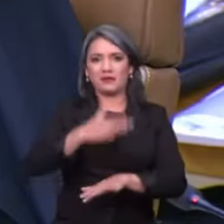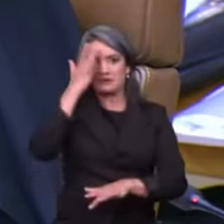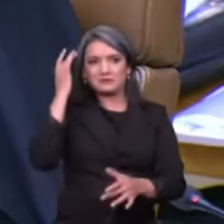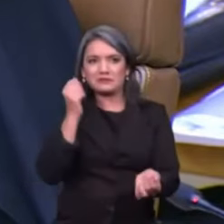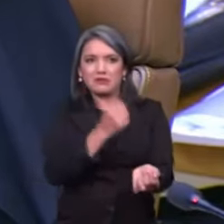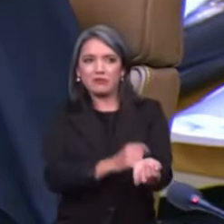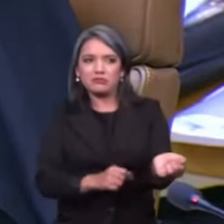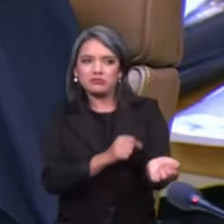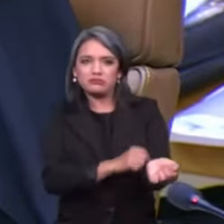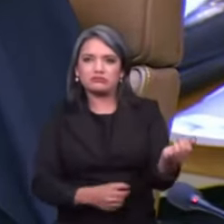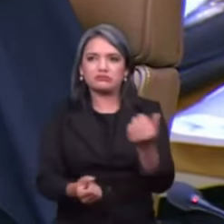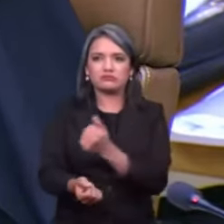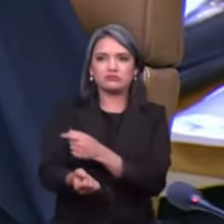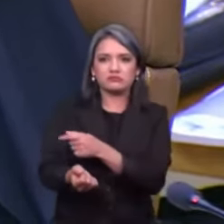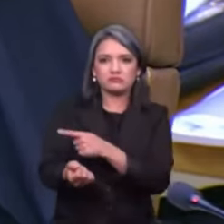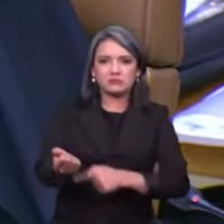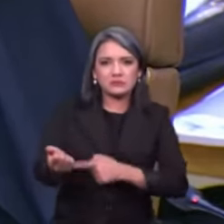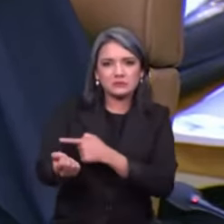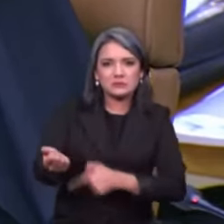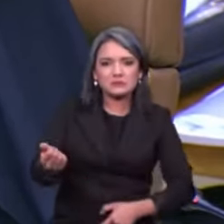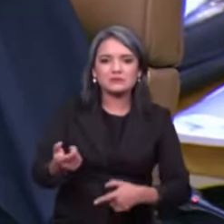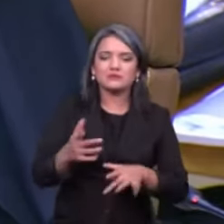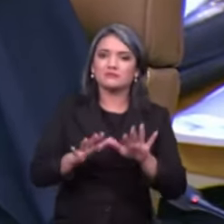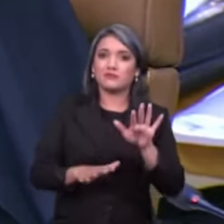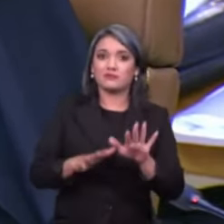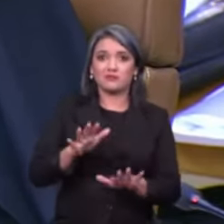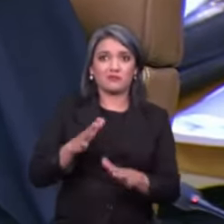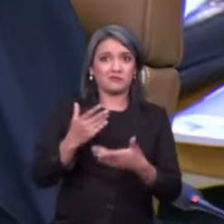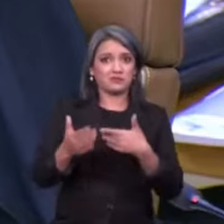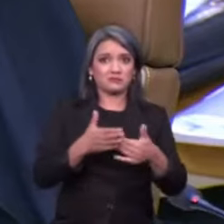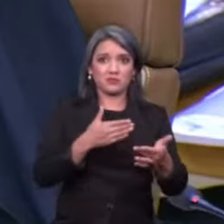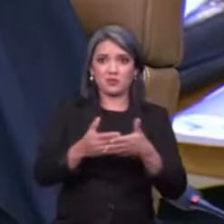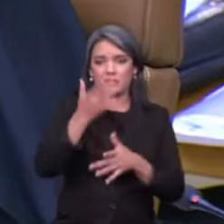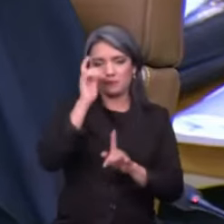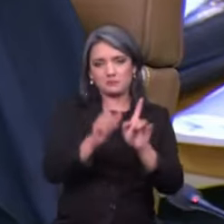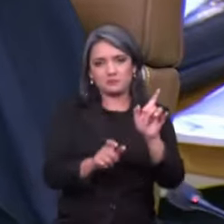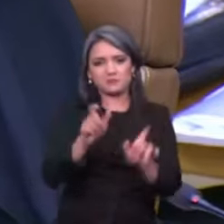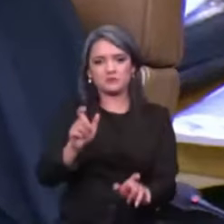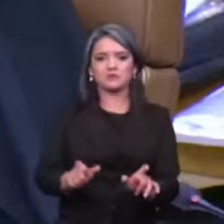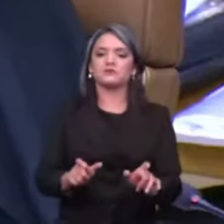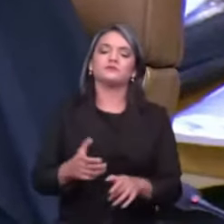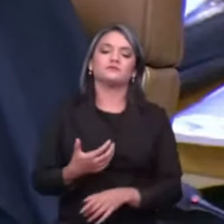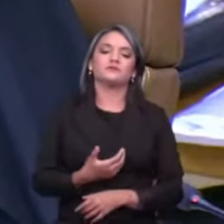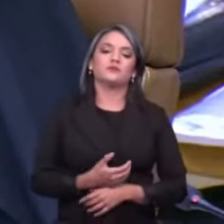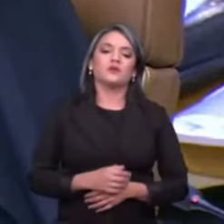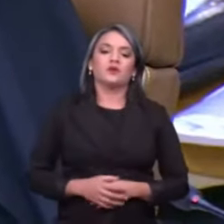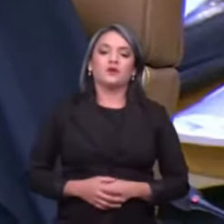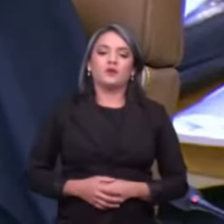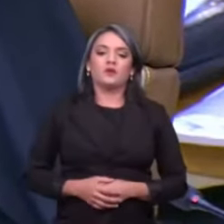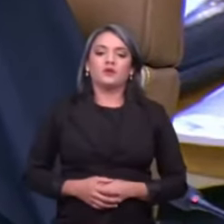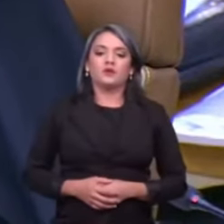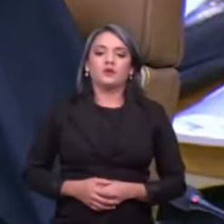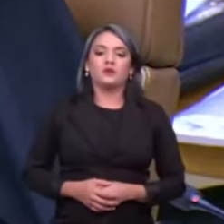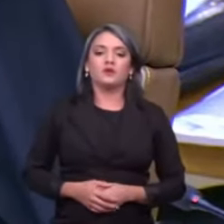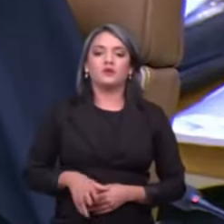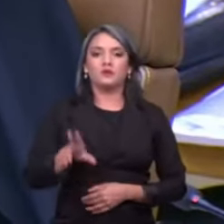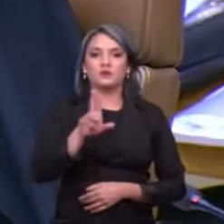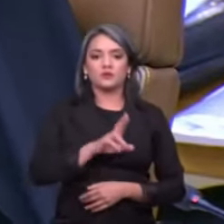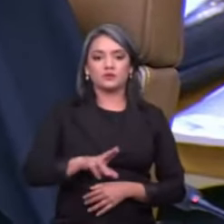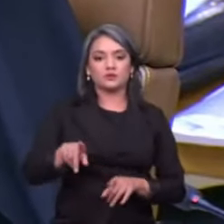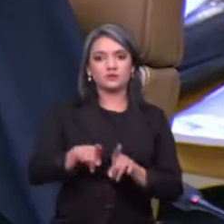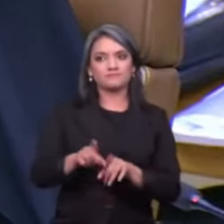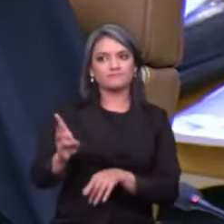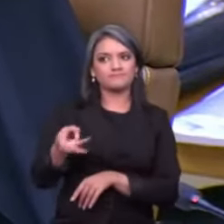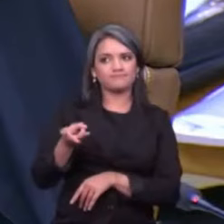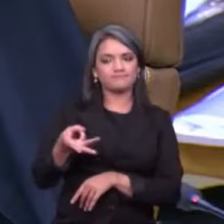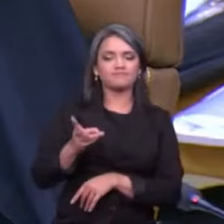da psicopatologia do usuário e do uso de outras substâncias. Alexander, 2021. O uso crônico de maconha também